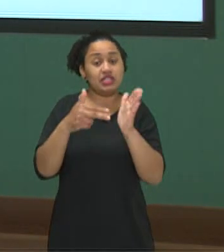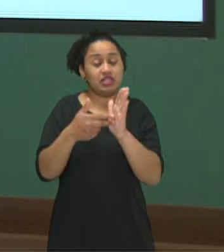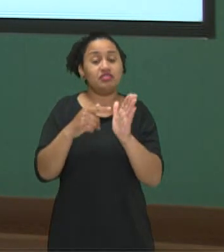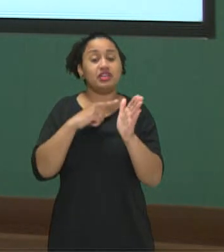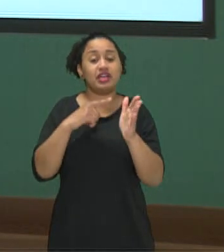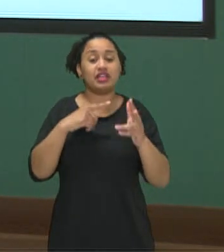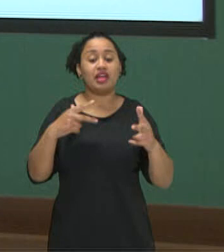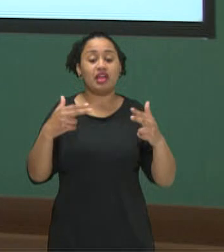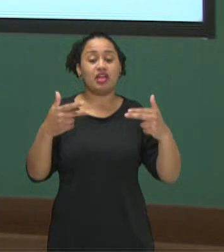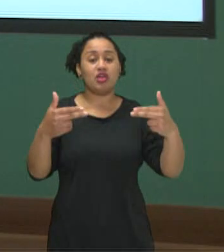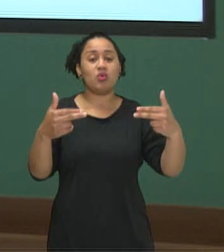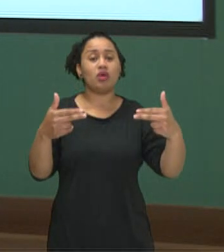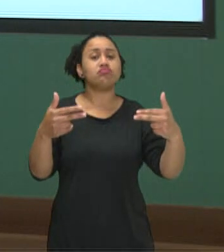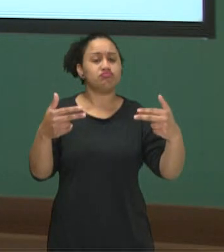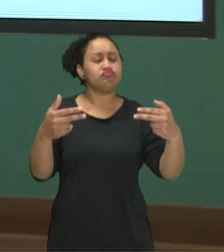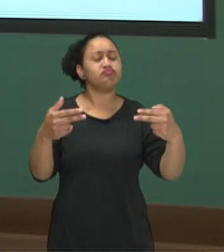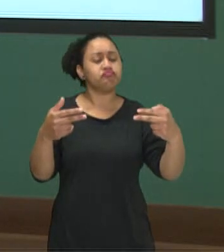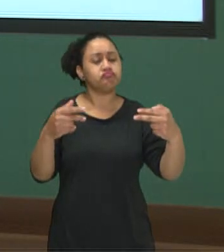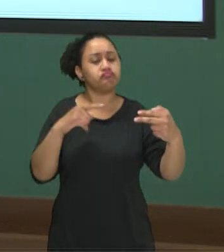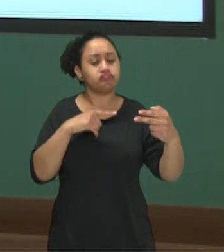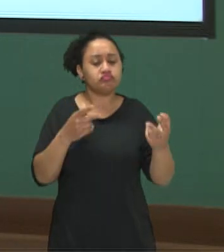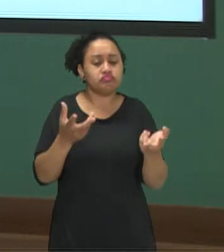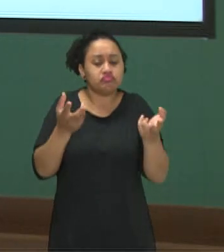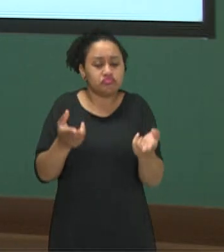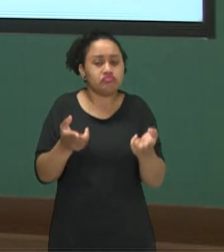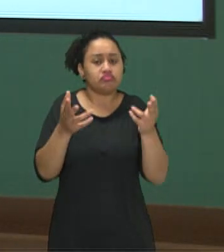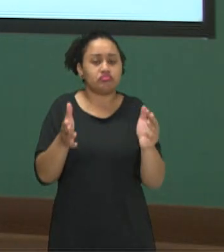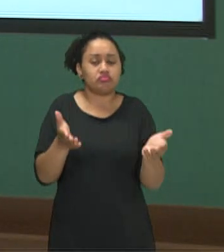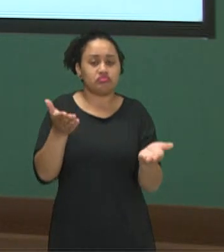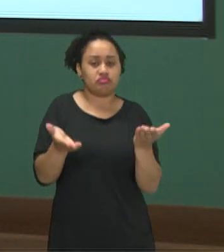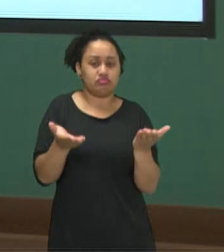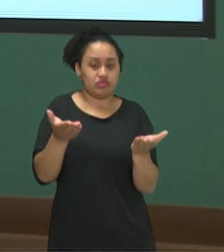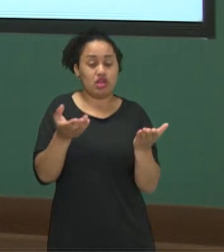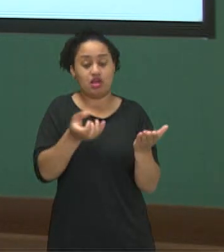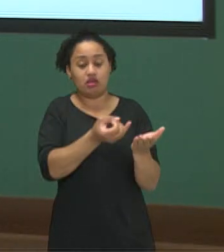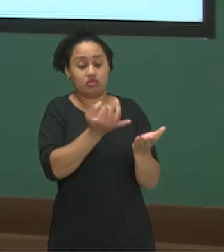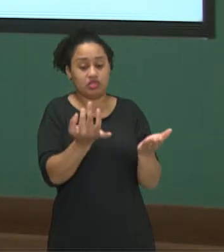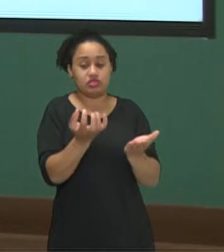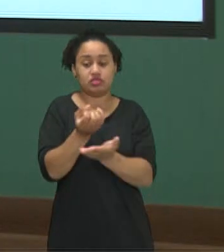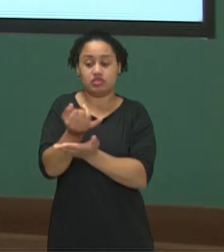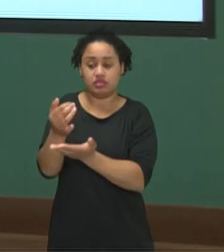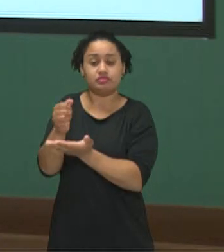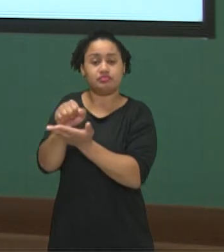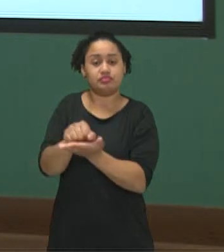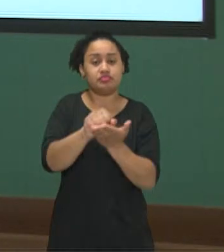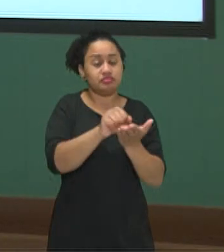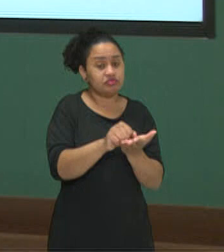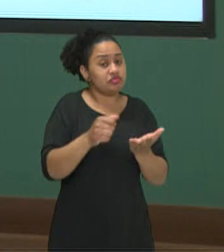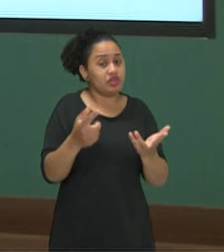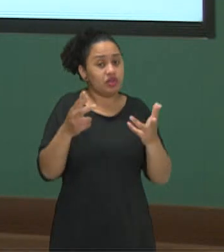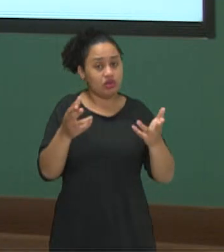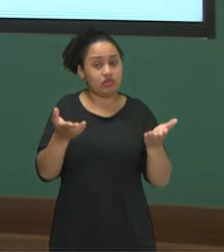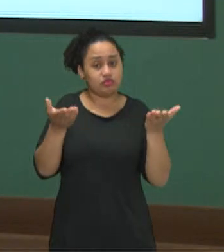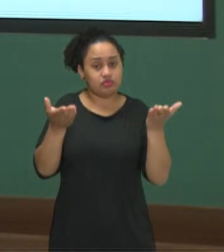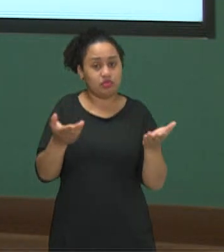uma igualdade entre os pesos ali que estão sendo colocados nos pratos. Para isso que serve essa balança.